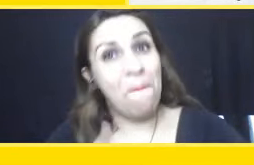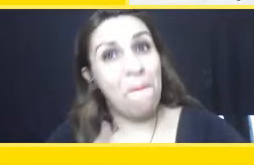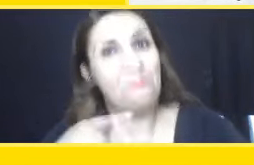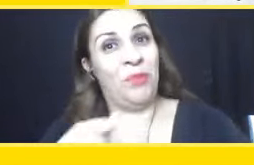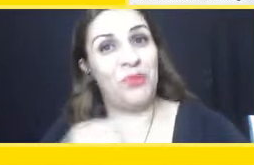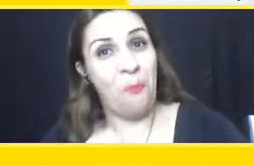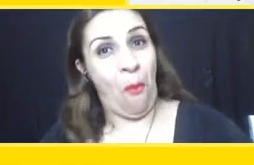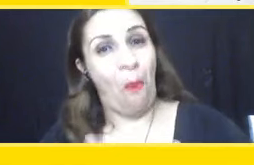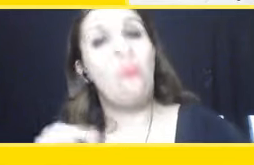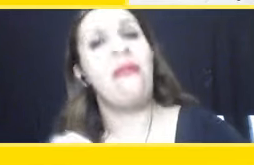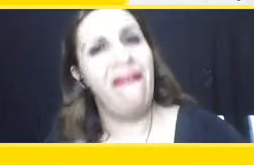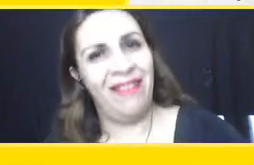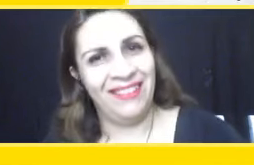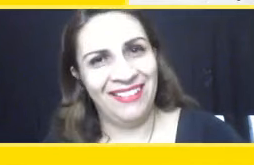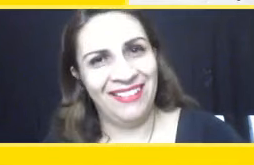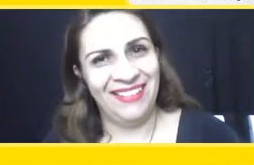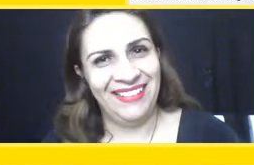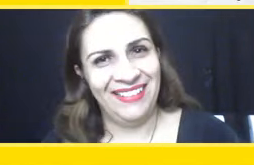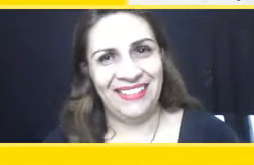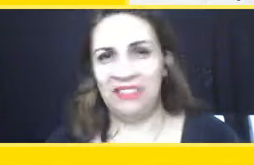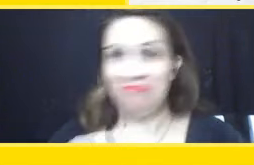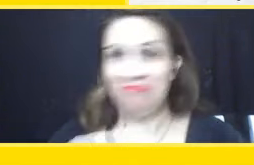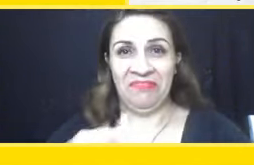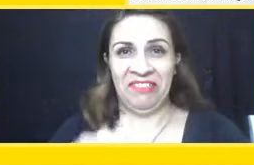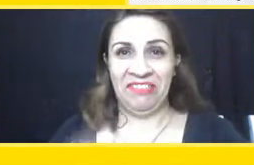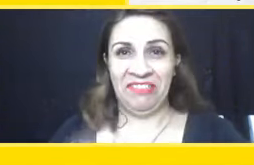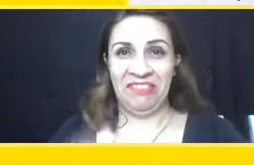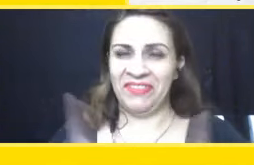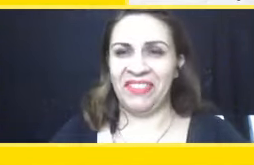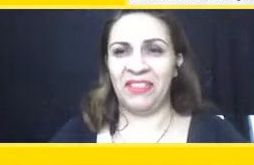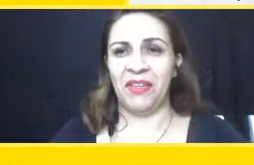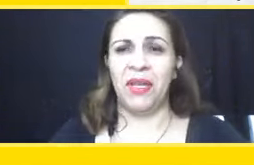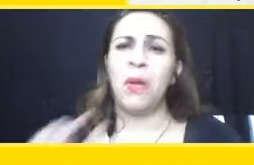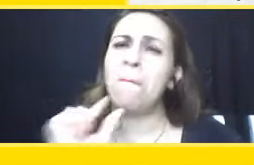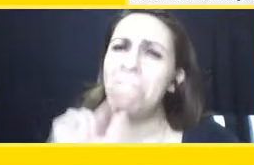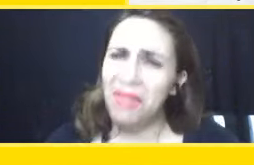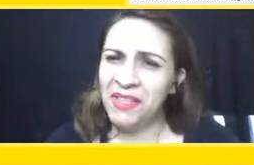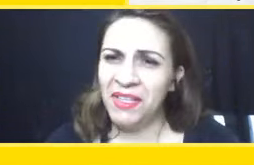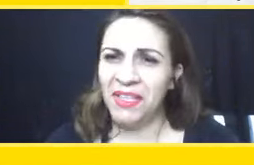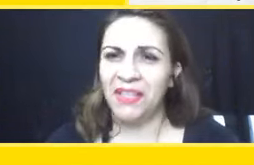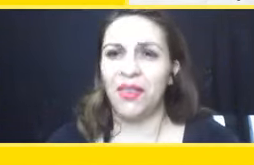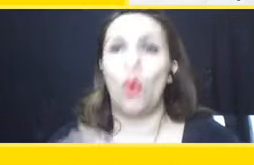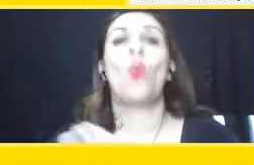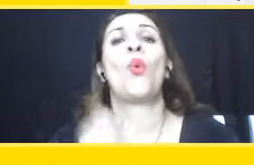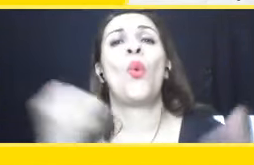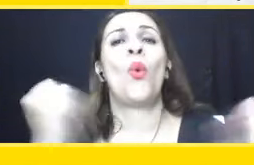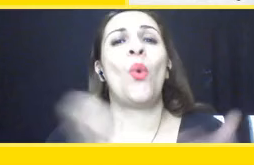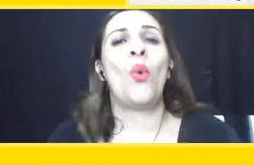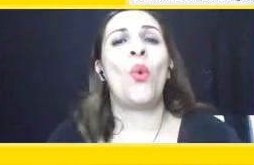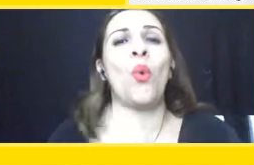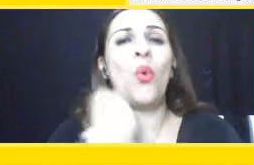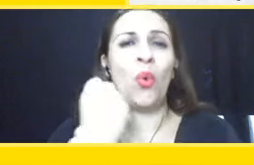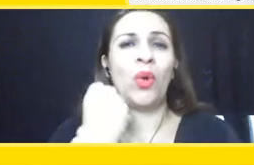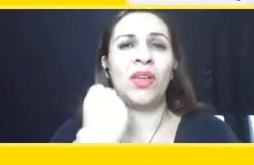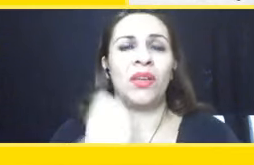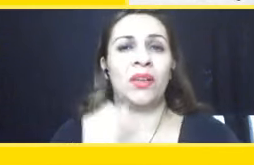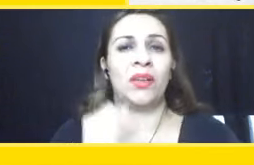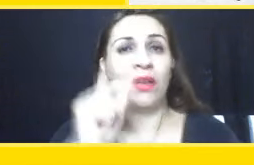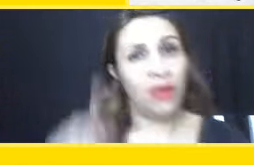que é positivo, né? Vou dizer assim, que é o mínimo. O que foi garantido, né? Garantida a aposentadoria especial para os professores, foi